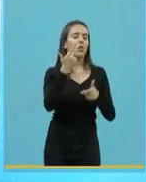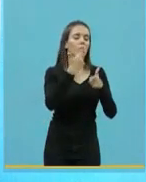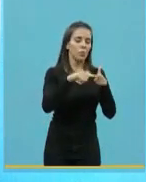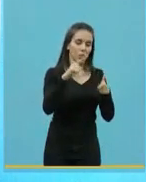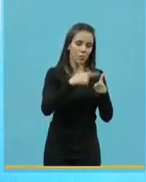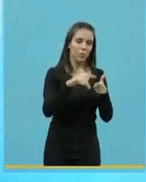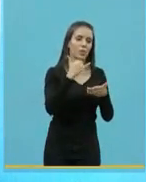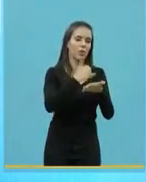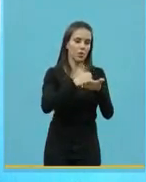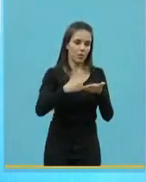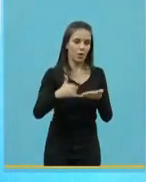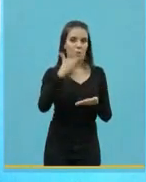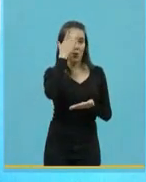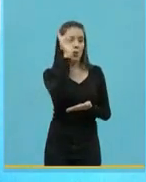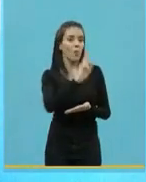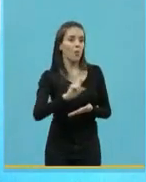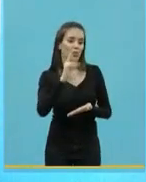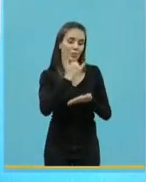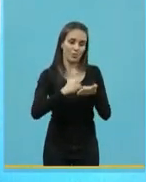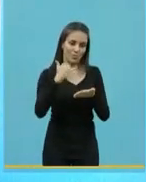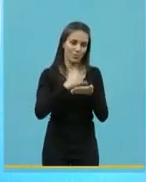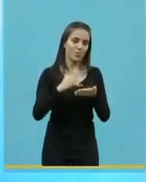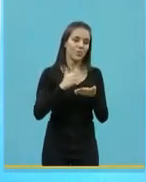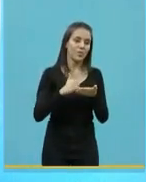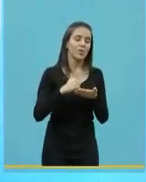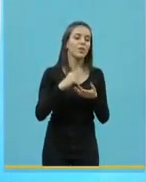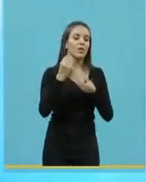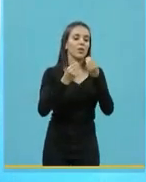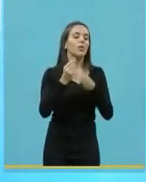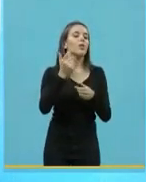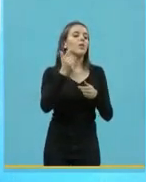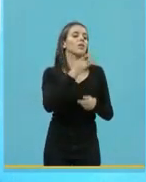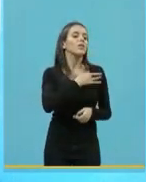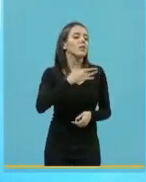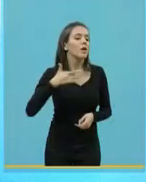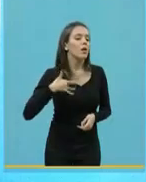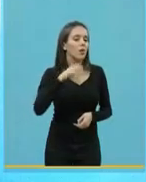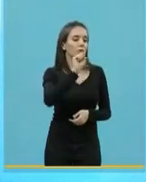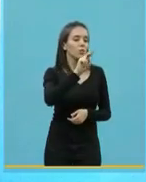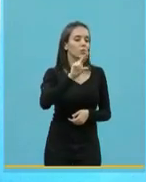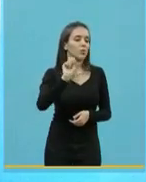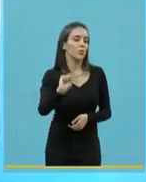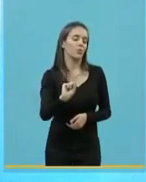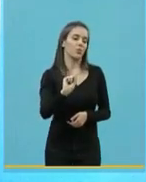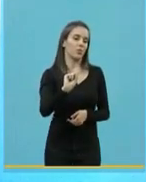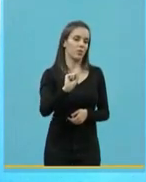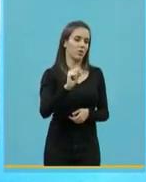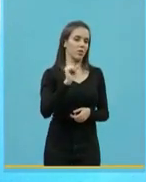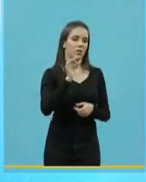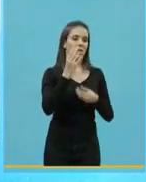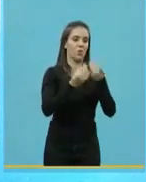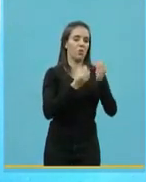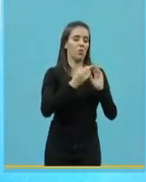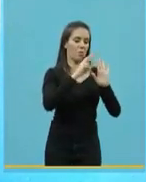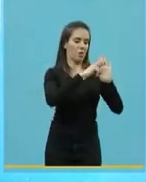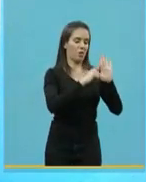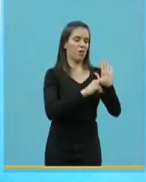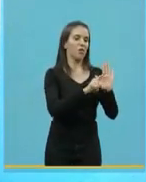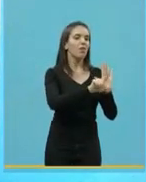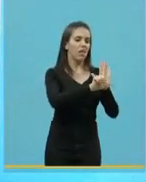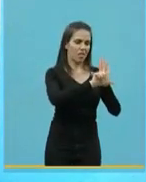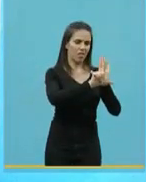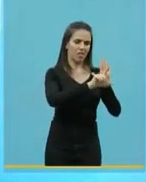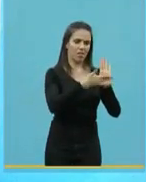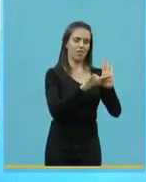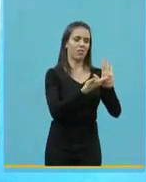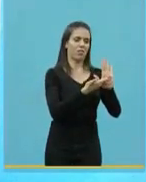e do abuso de substâncias químicas como um tema do sus de saúde pública e não como um tema do código penal esses